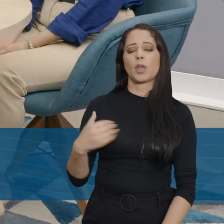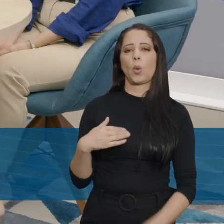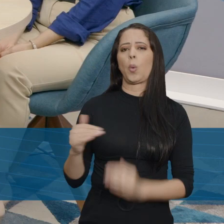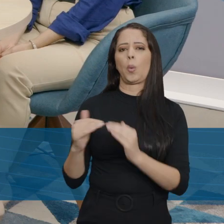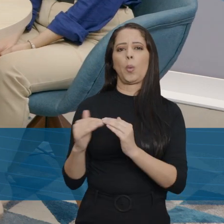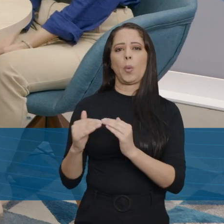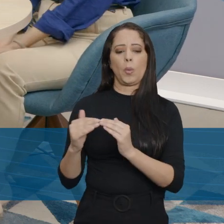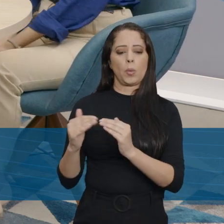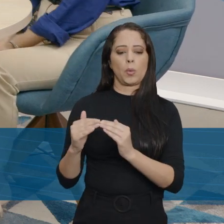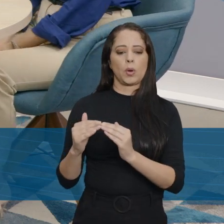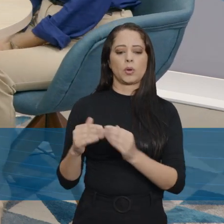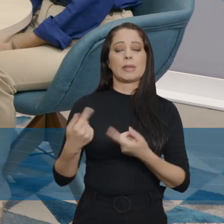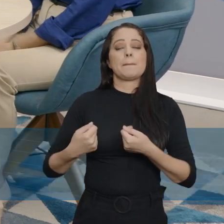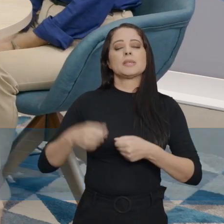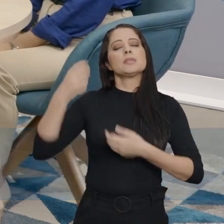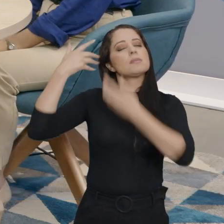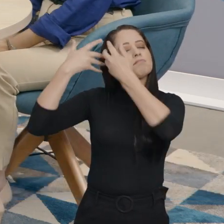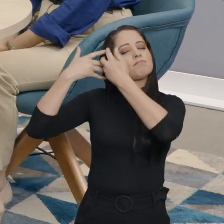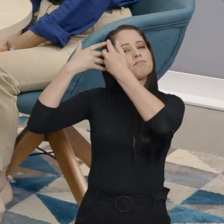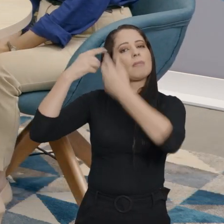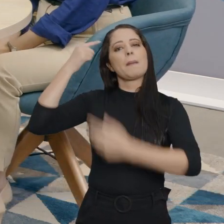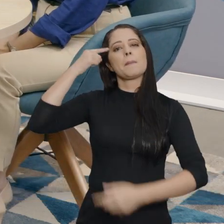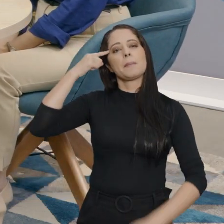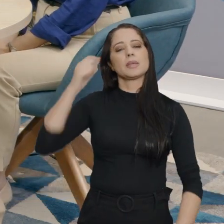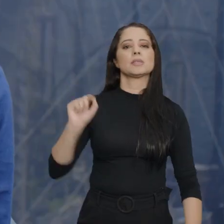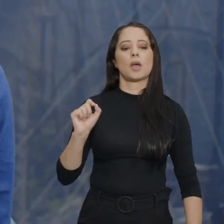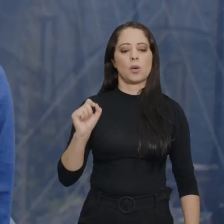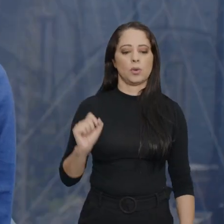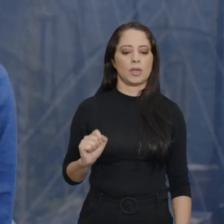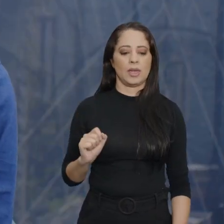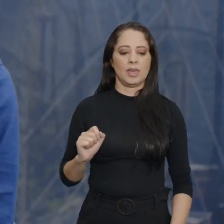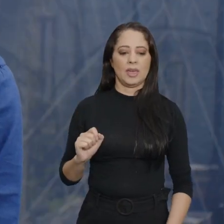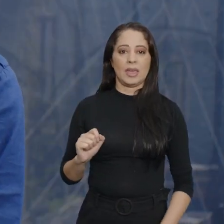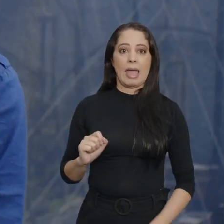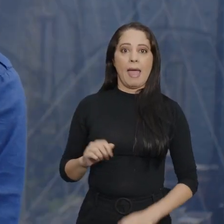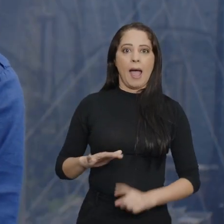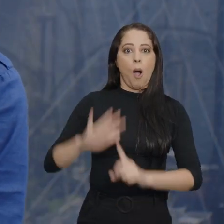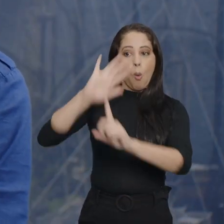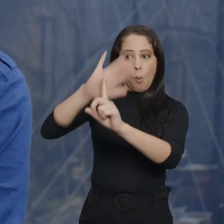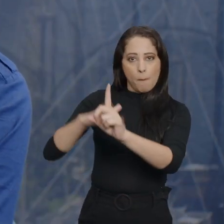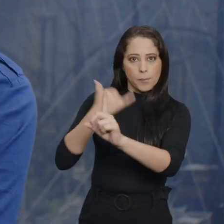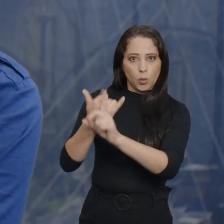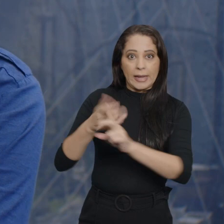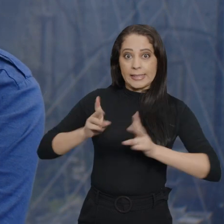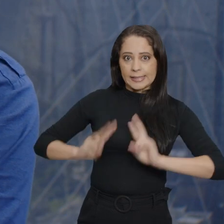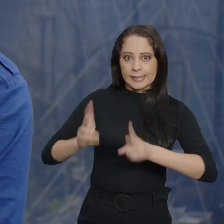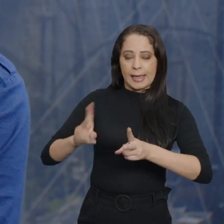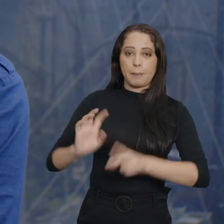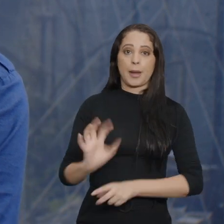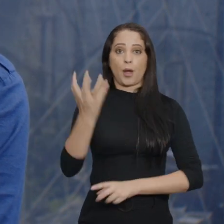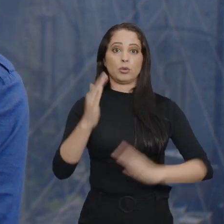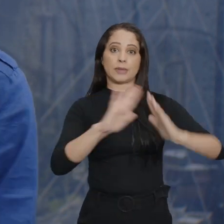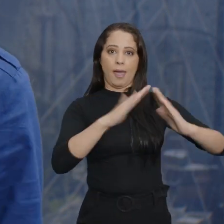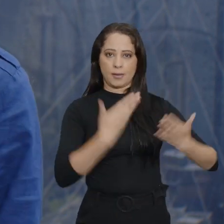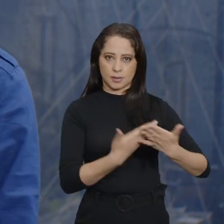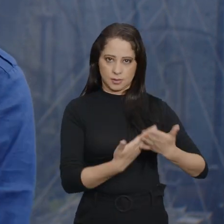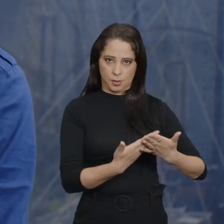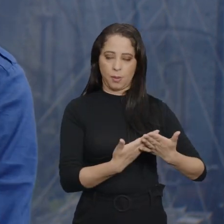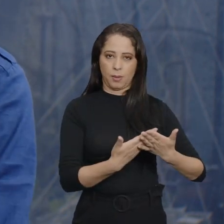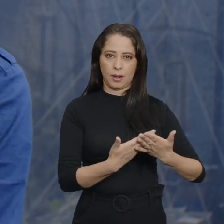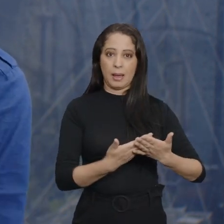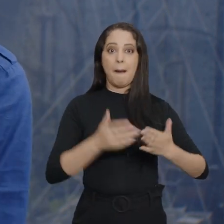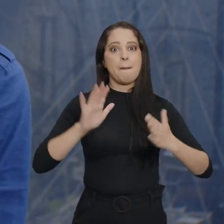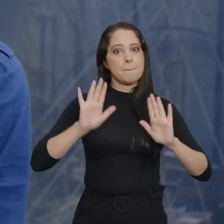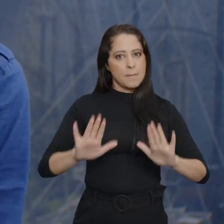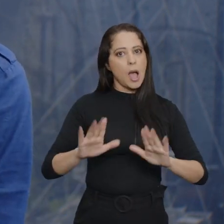Letícia? Sim, eu acho que até uma coisa interessante da gente pensar é que, assim, a gente associa bastante o bullying à escola, né? Mas não quer dizer que